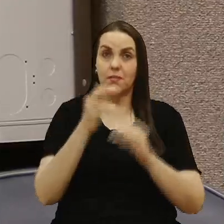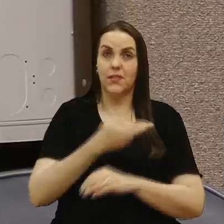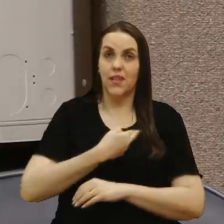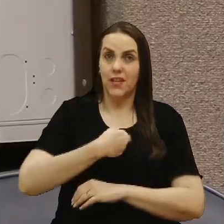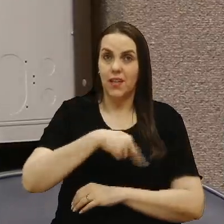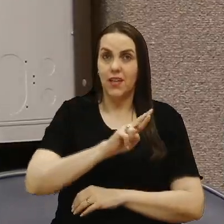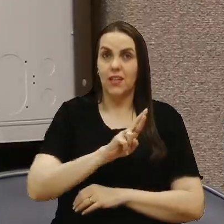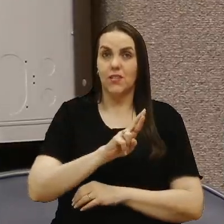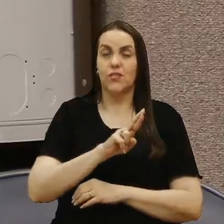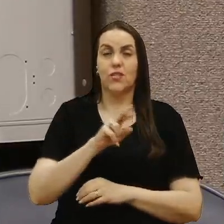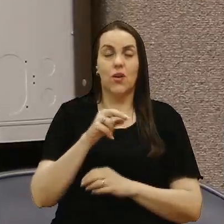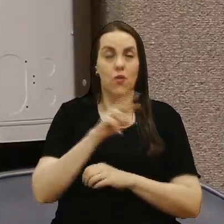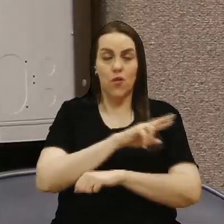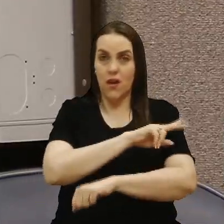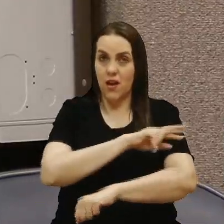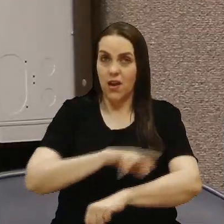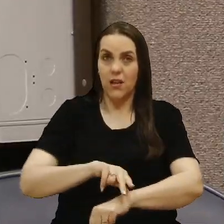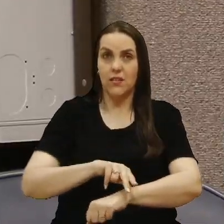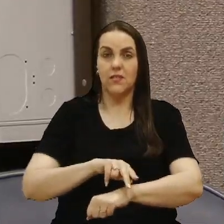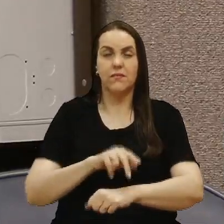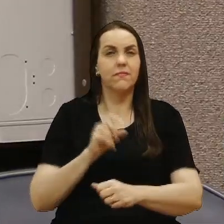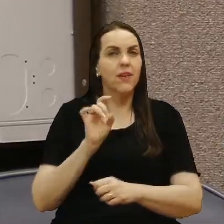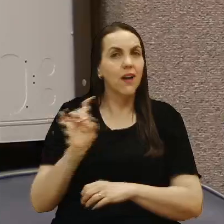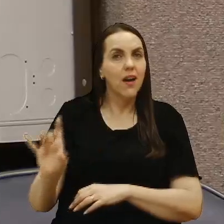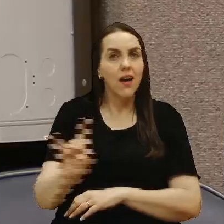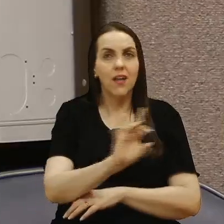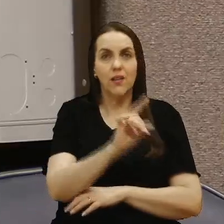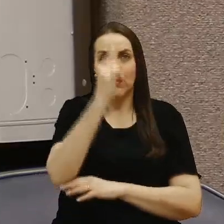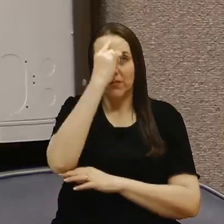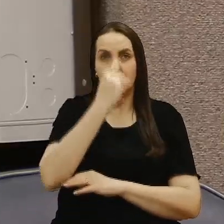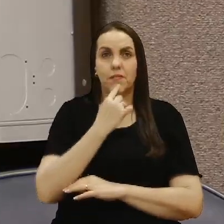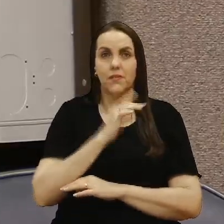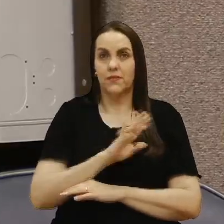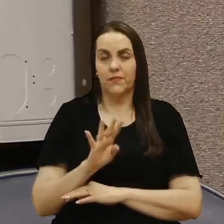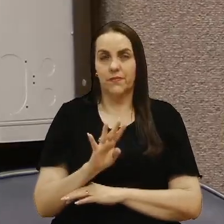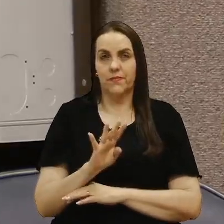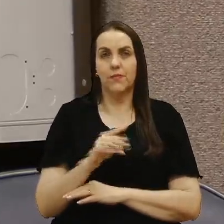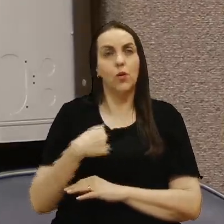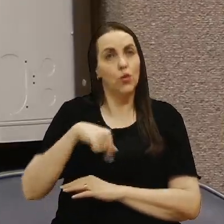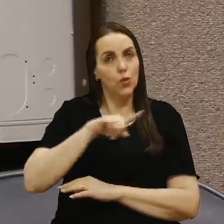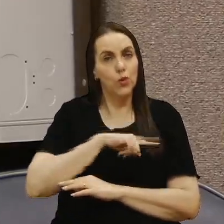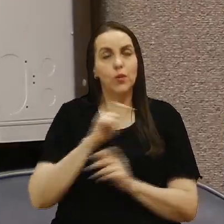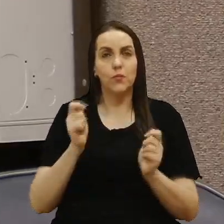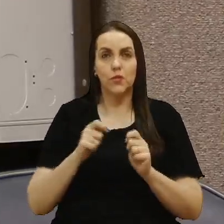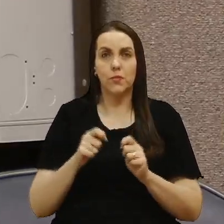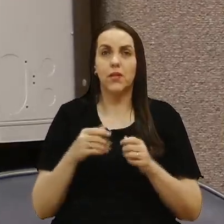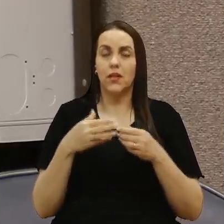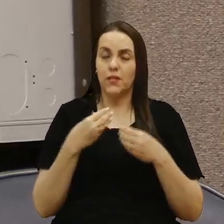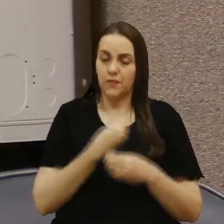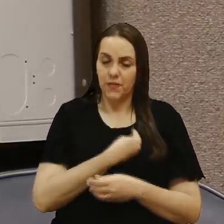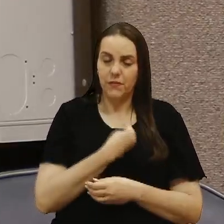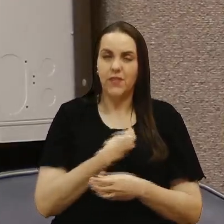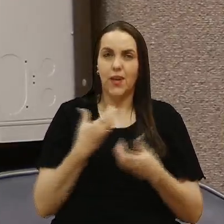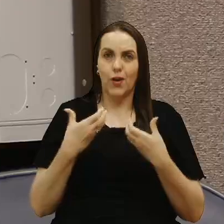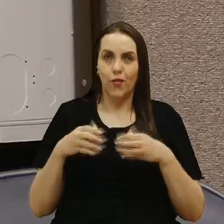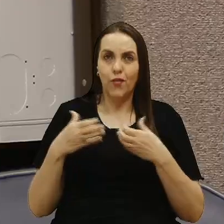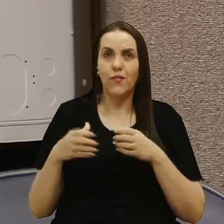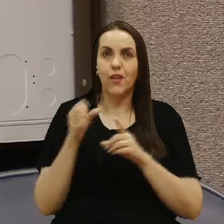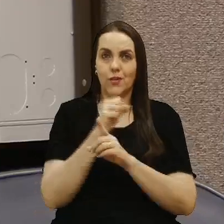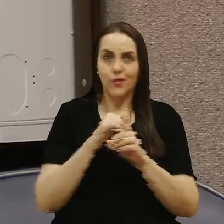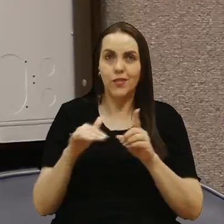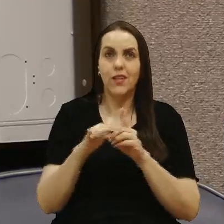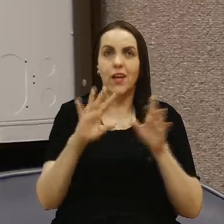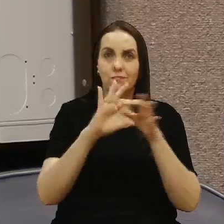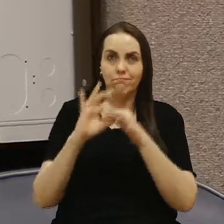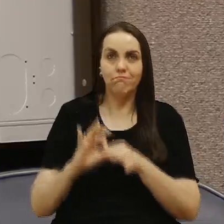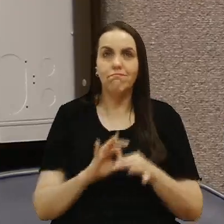que respeitar as raças. Cada um tem um perfil. E nós podemos viver todos em sociedade, todo mundo unido,